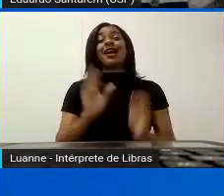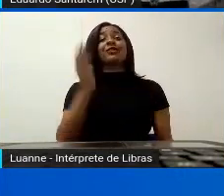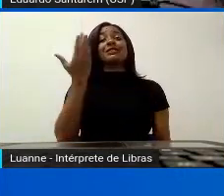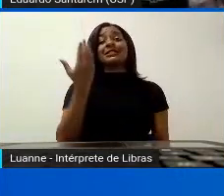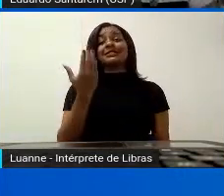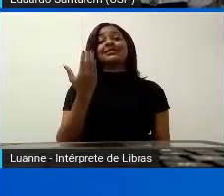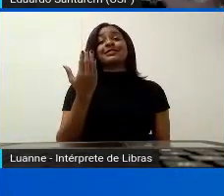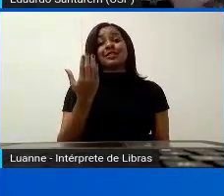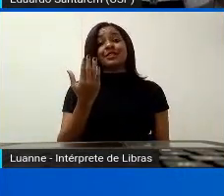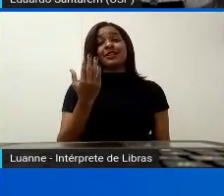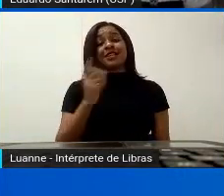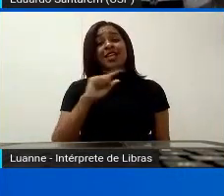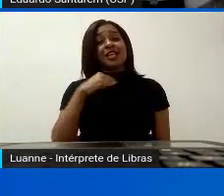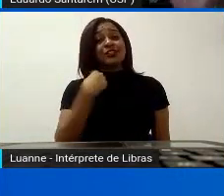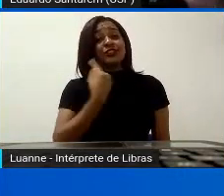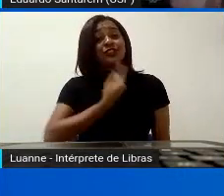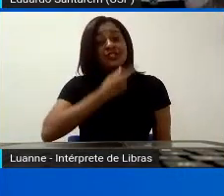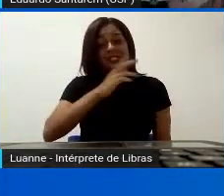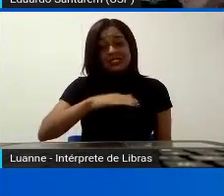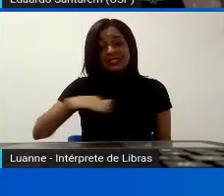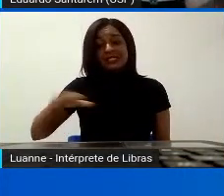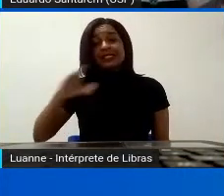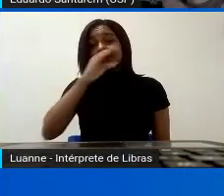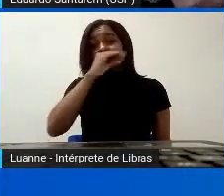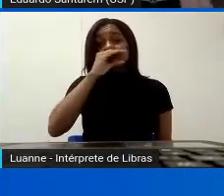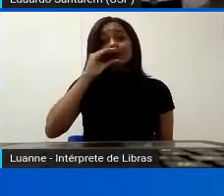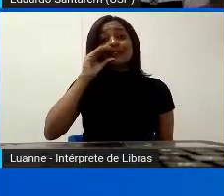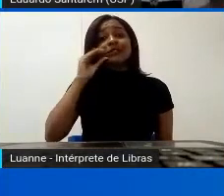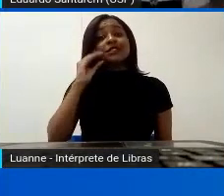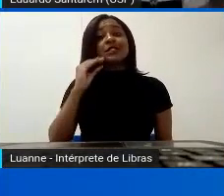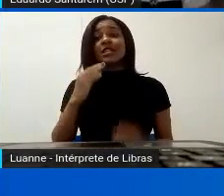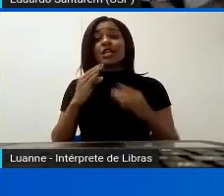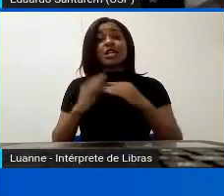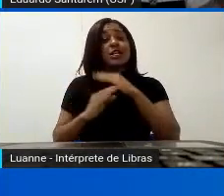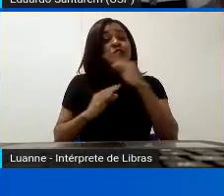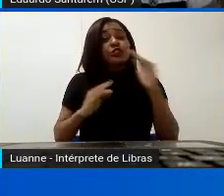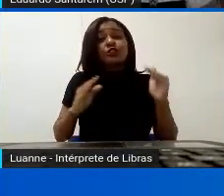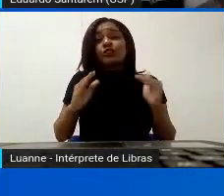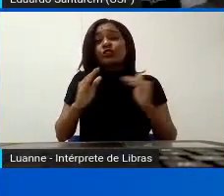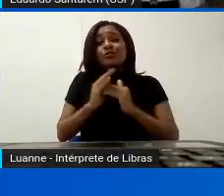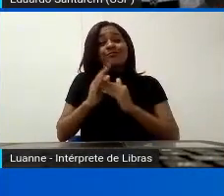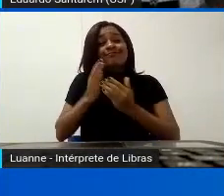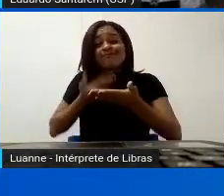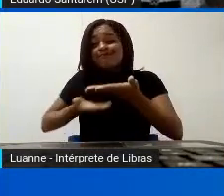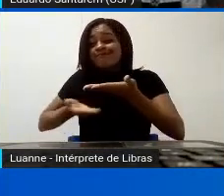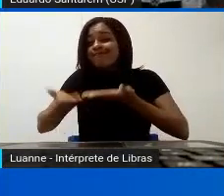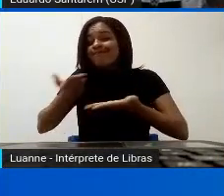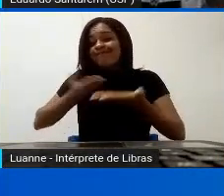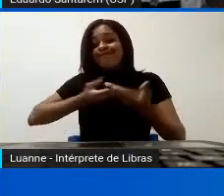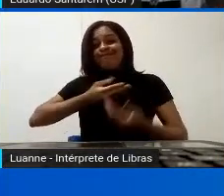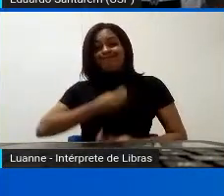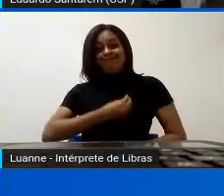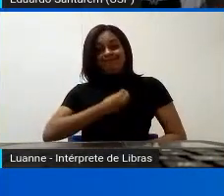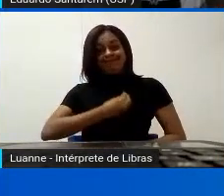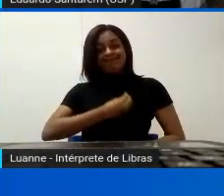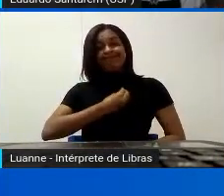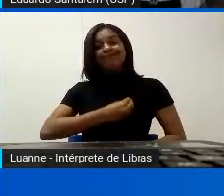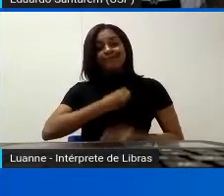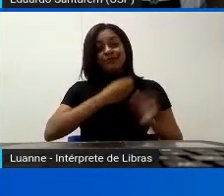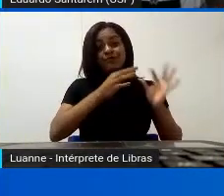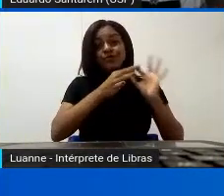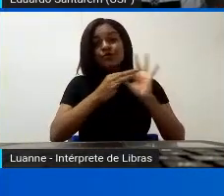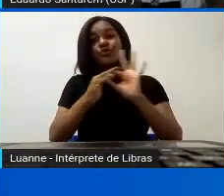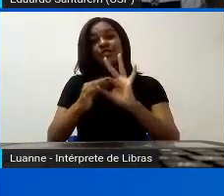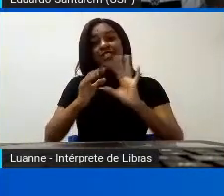nossas crianças os nossos a eles estão totalmente envolvidos com o contexto de tecnologia com